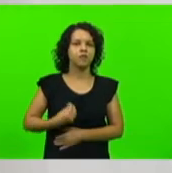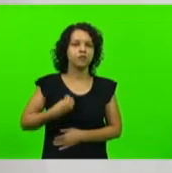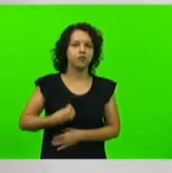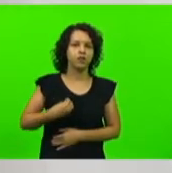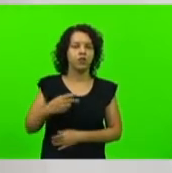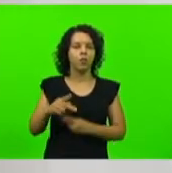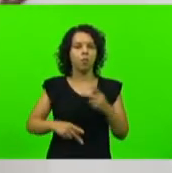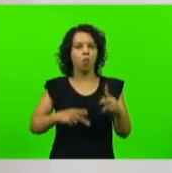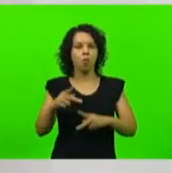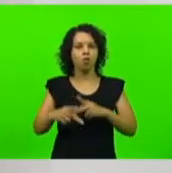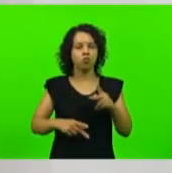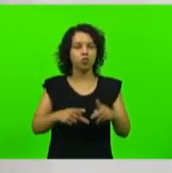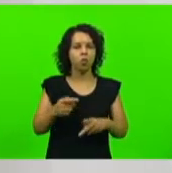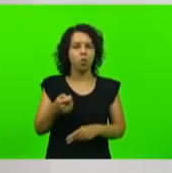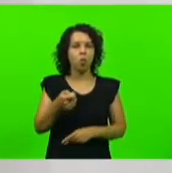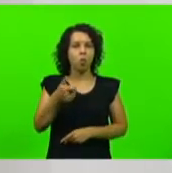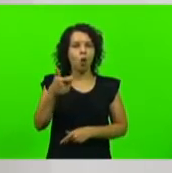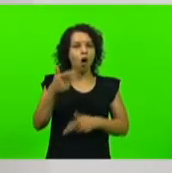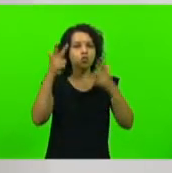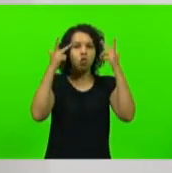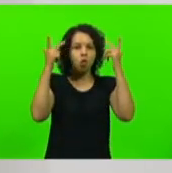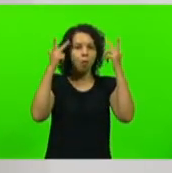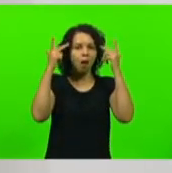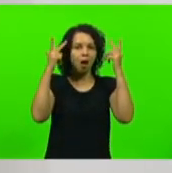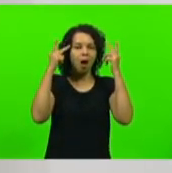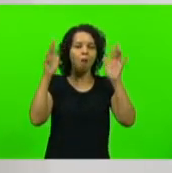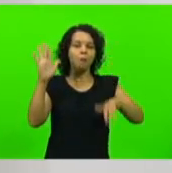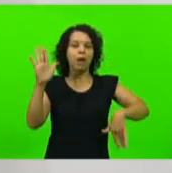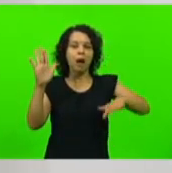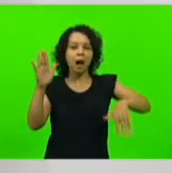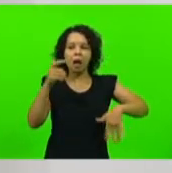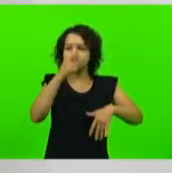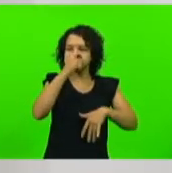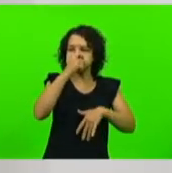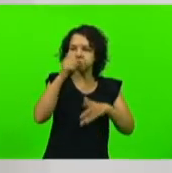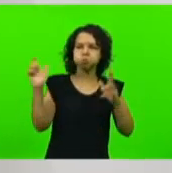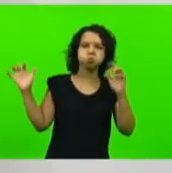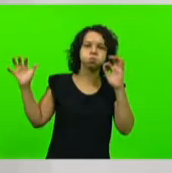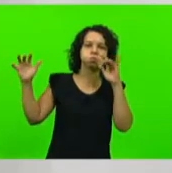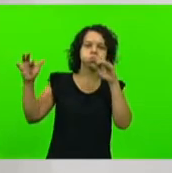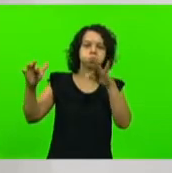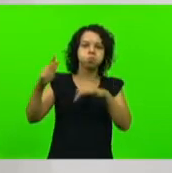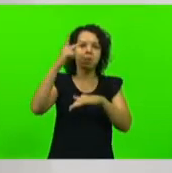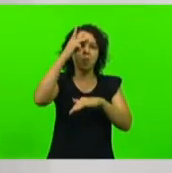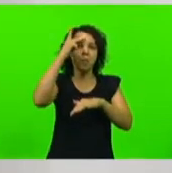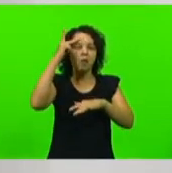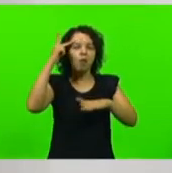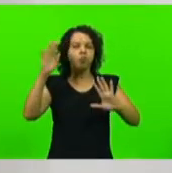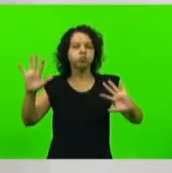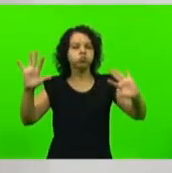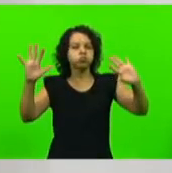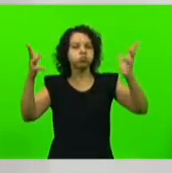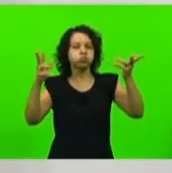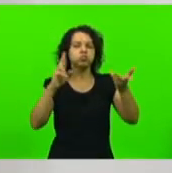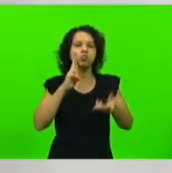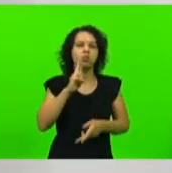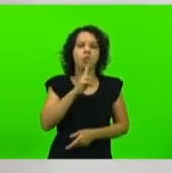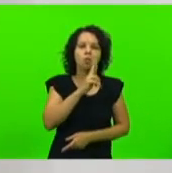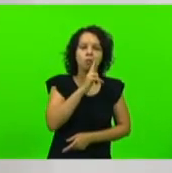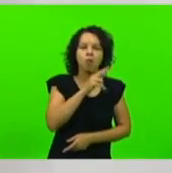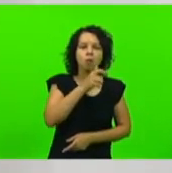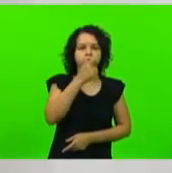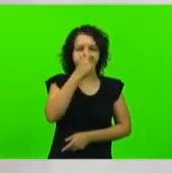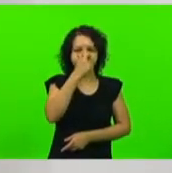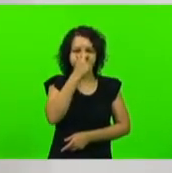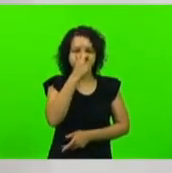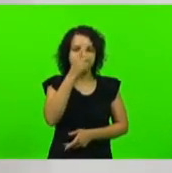pessoas está quase que uma normalidade, né? As praias cheias, todo mundo confraternizando, os restaurantes lotados, todo